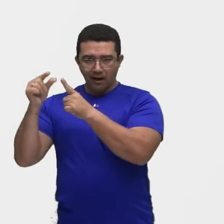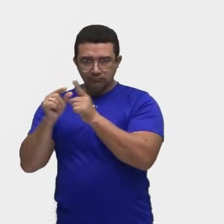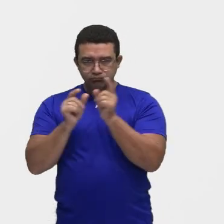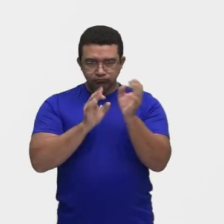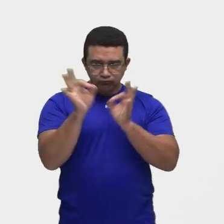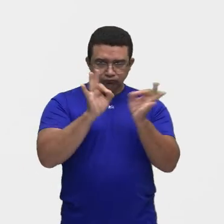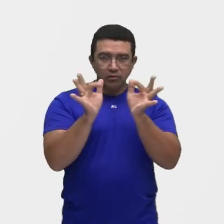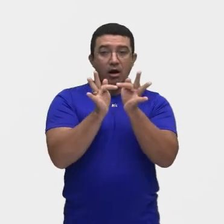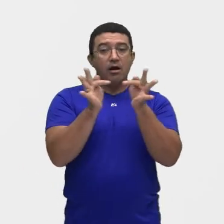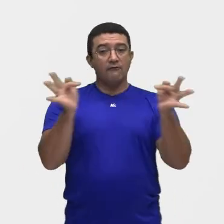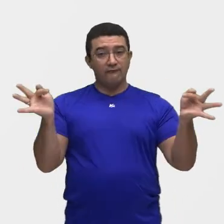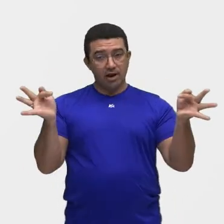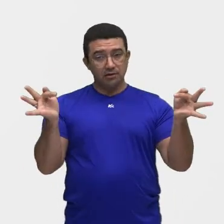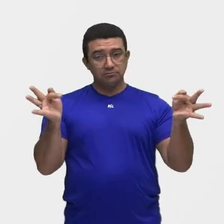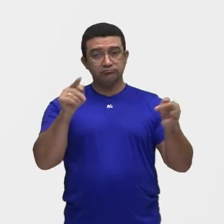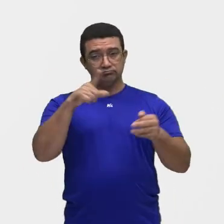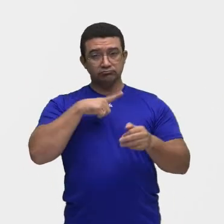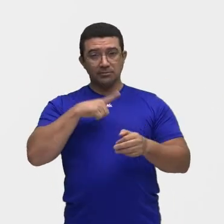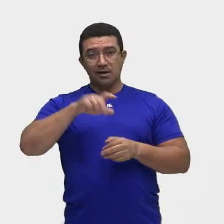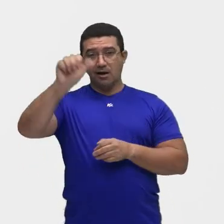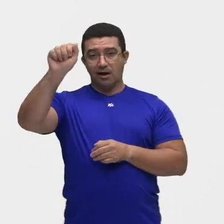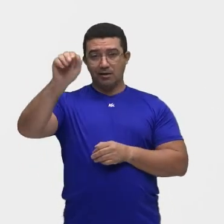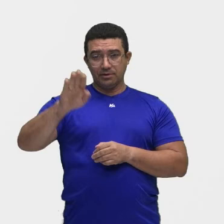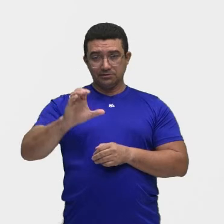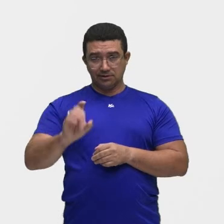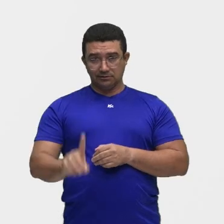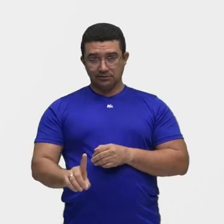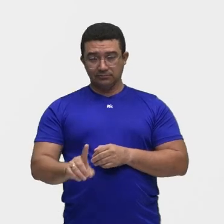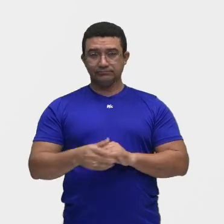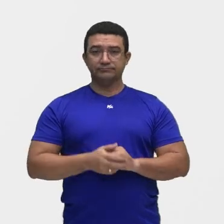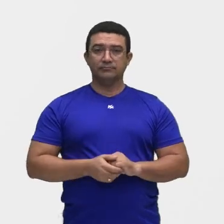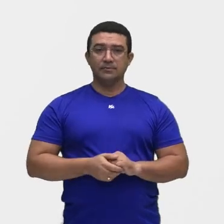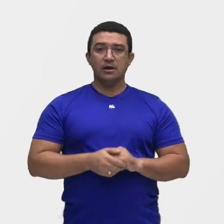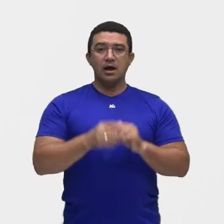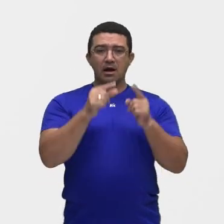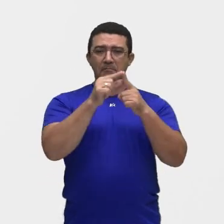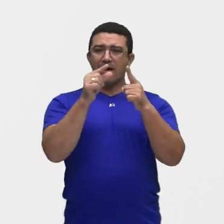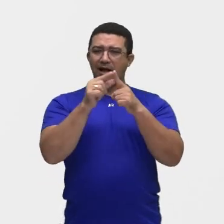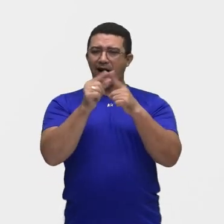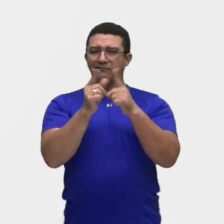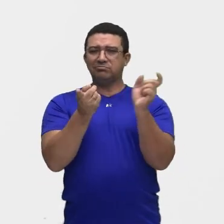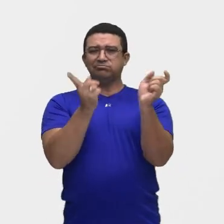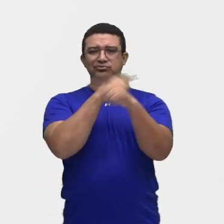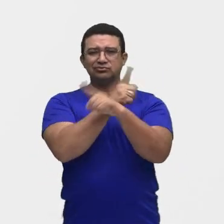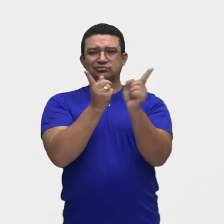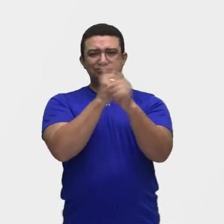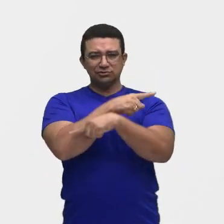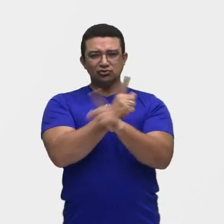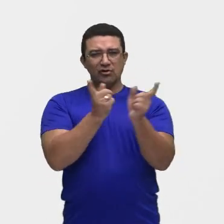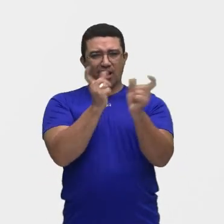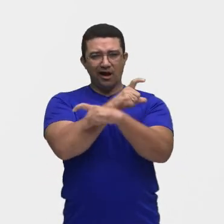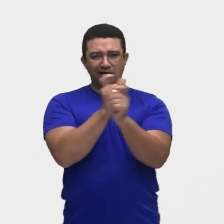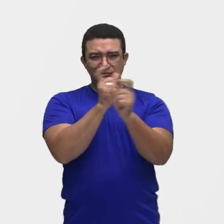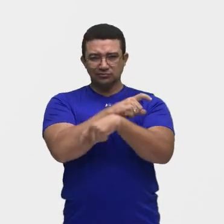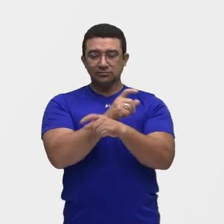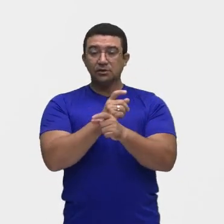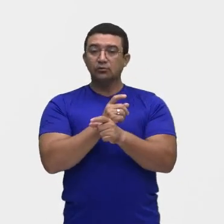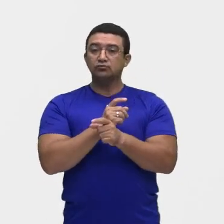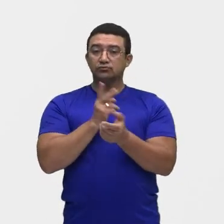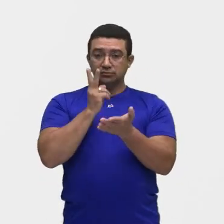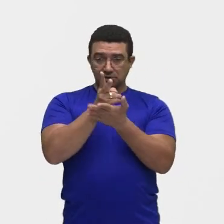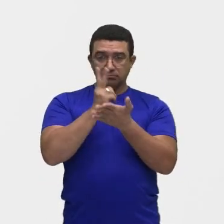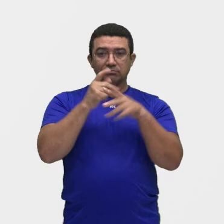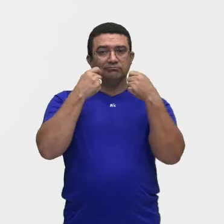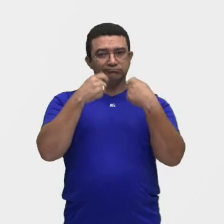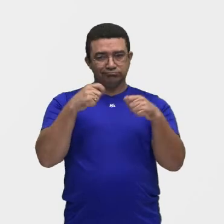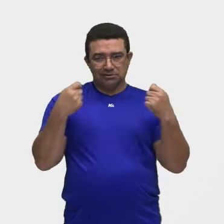frases. Então, vocês têm a letra A, B, C e D. As palavras estão fora da ordem. Então, sempre lembrem que